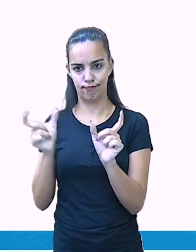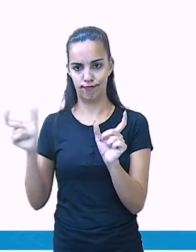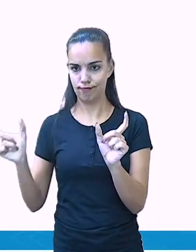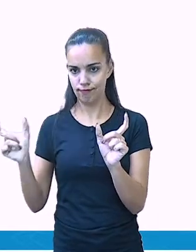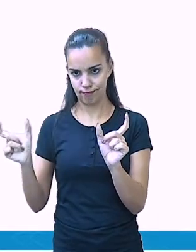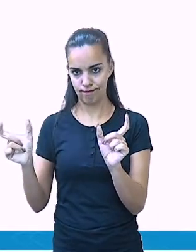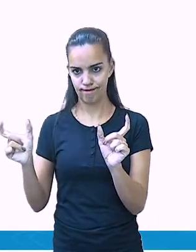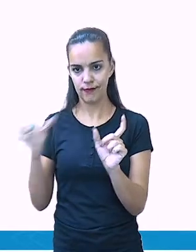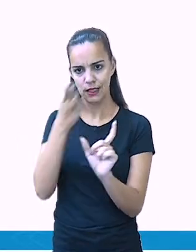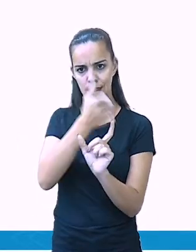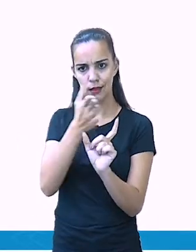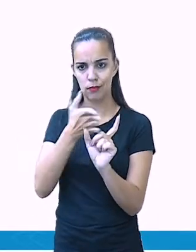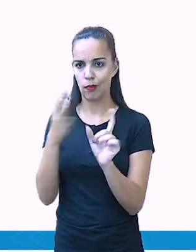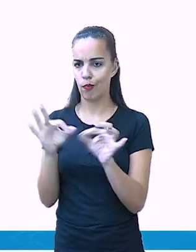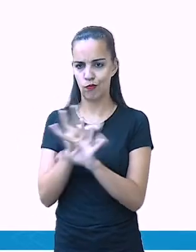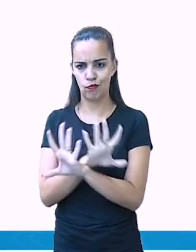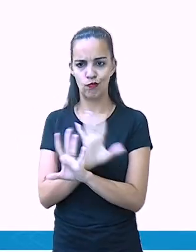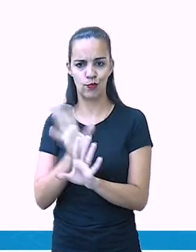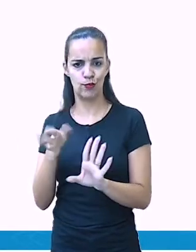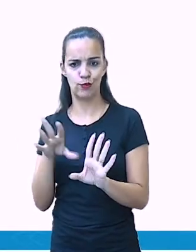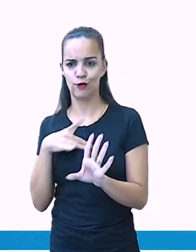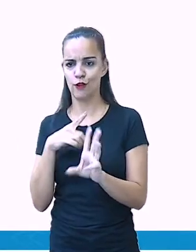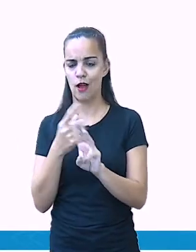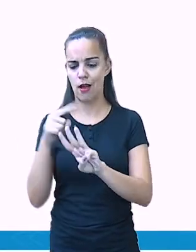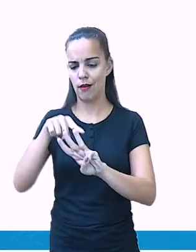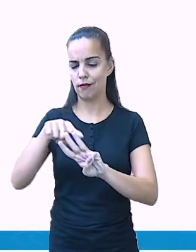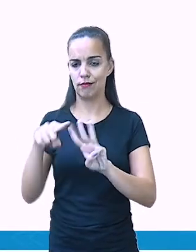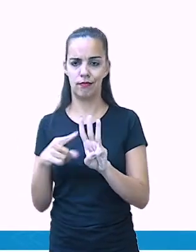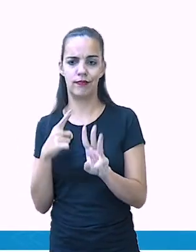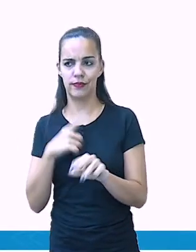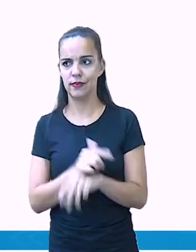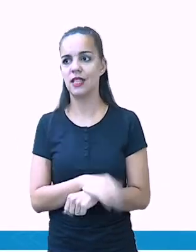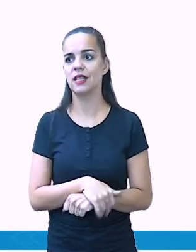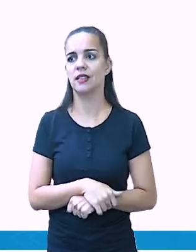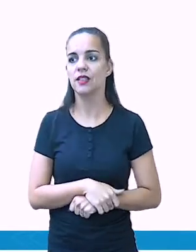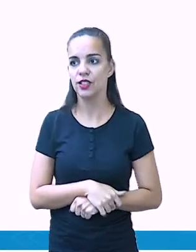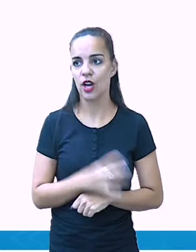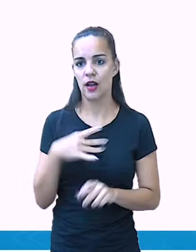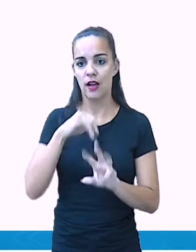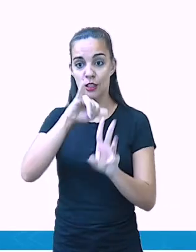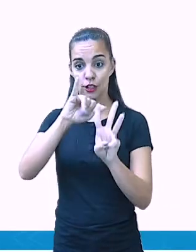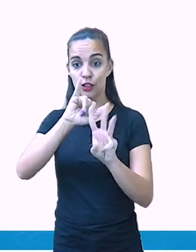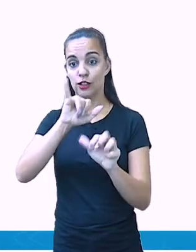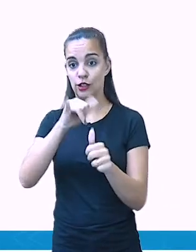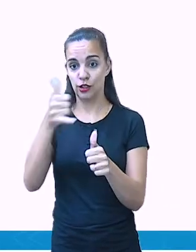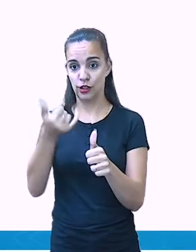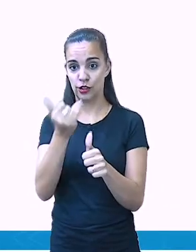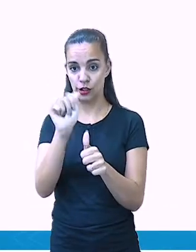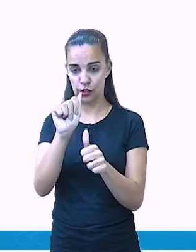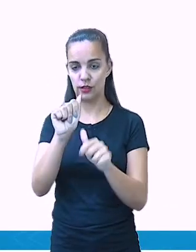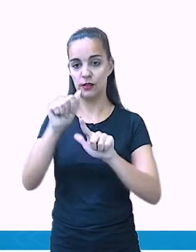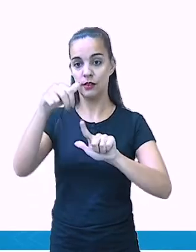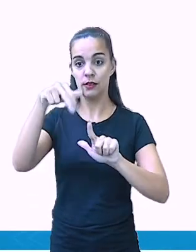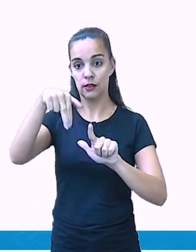é isso? Olha lá, 3 partes separadas. Janela.